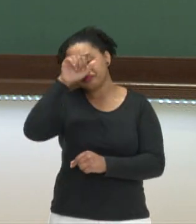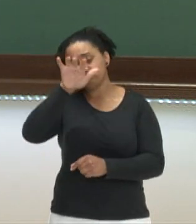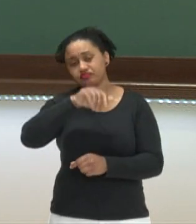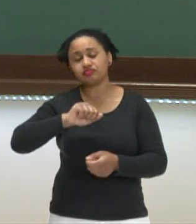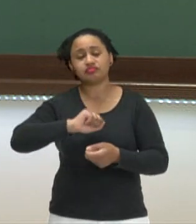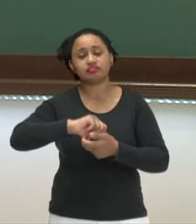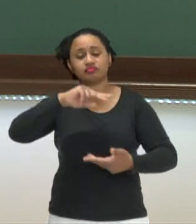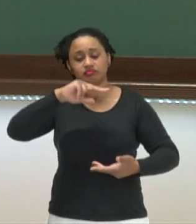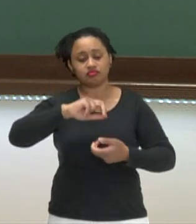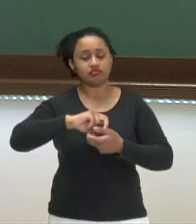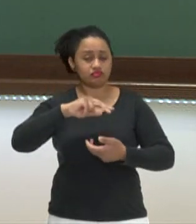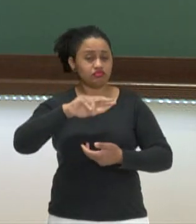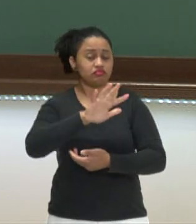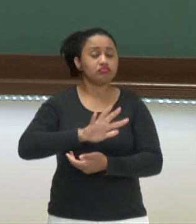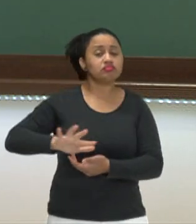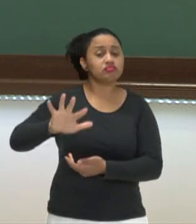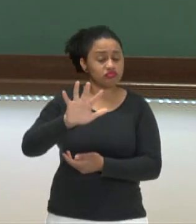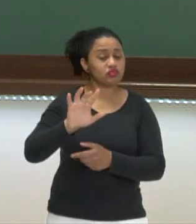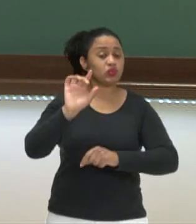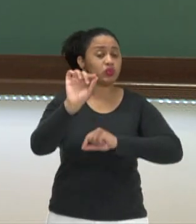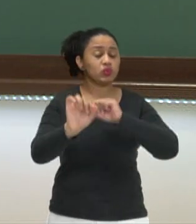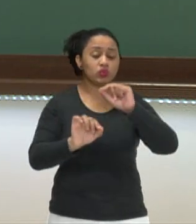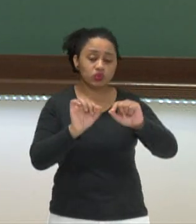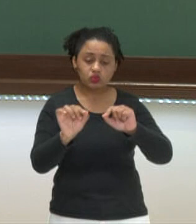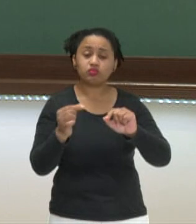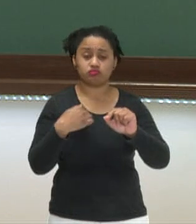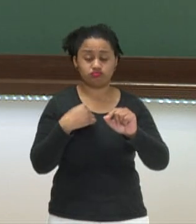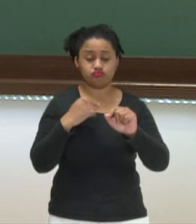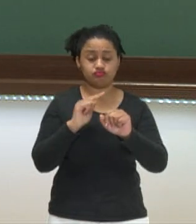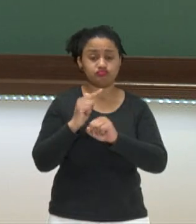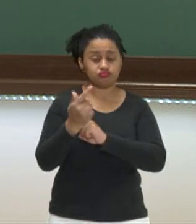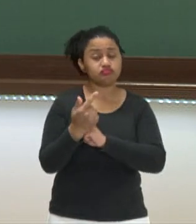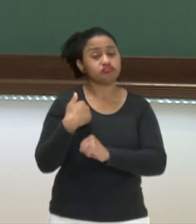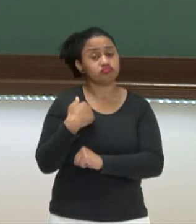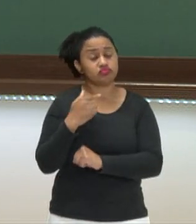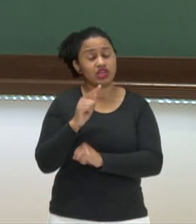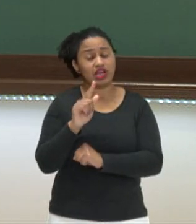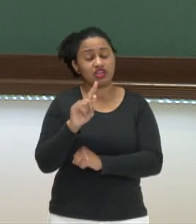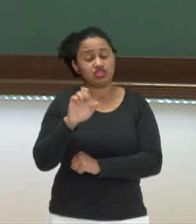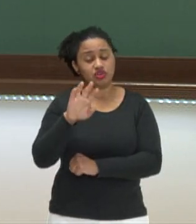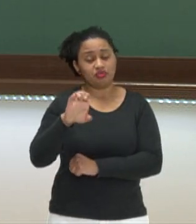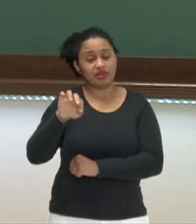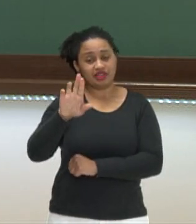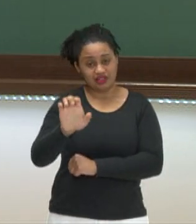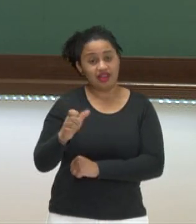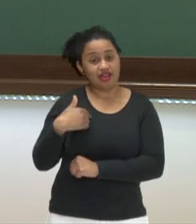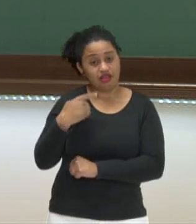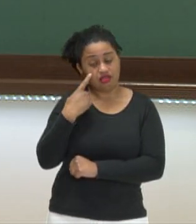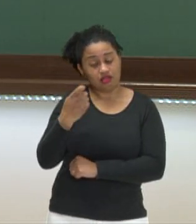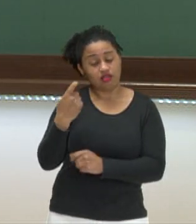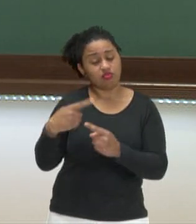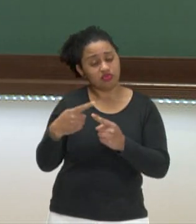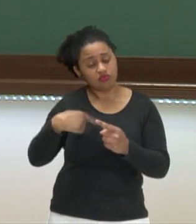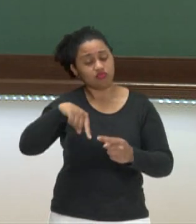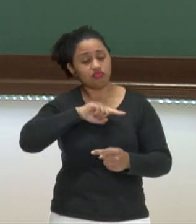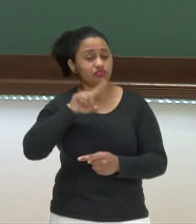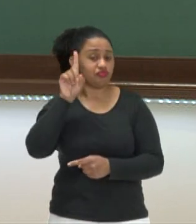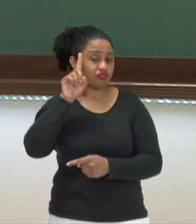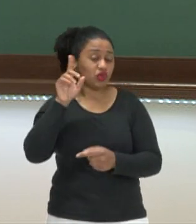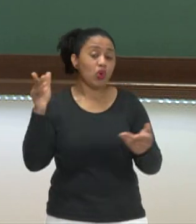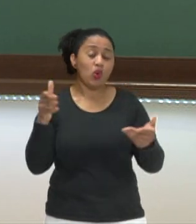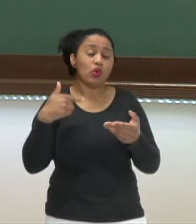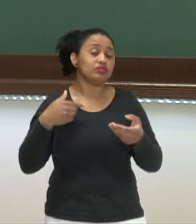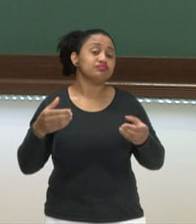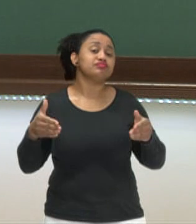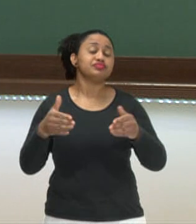geometria espacial, que é uma geometria muito interessante porque tem muito a ver com o nosso cotidiano. Hoje, especificamente, a gente vai